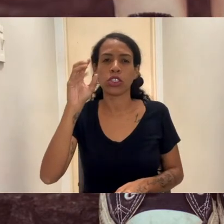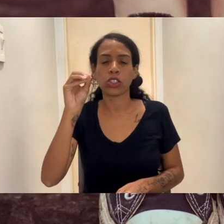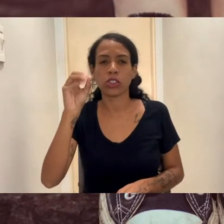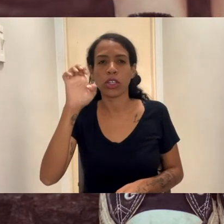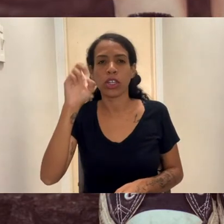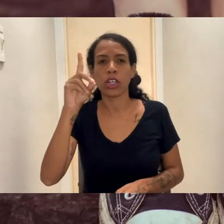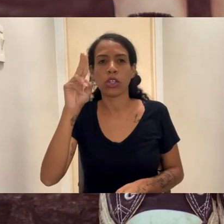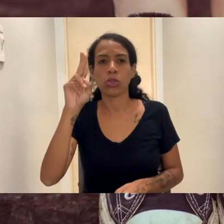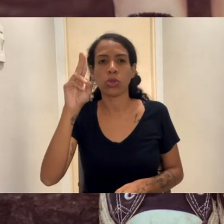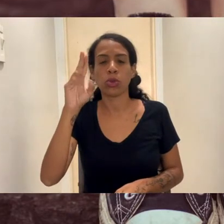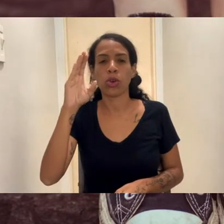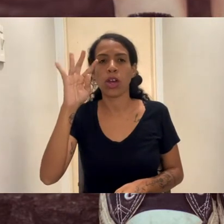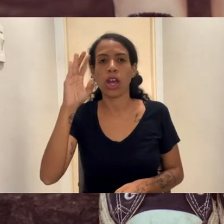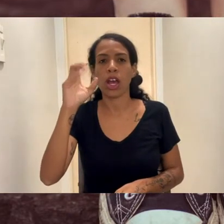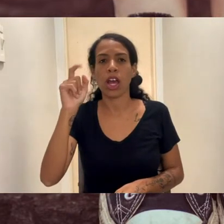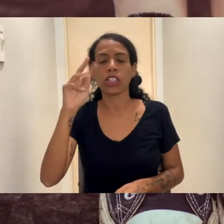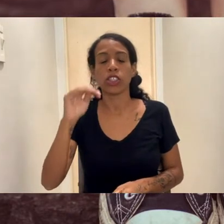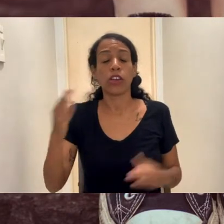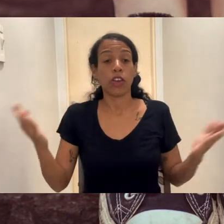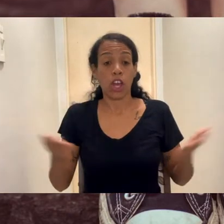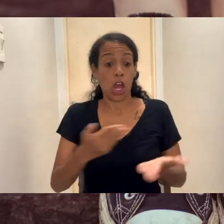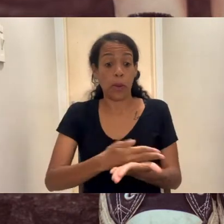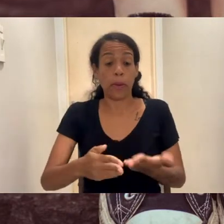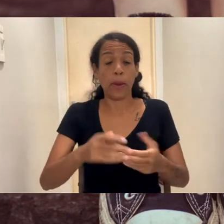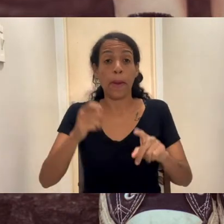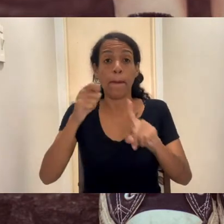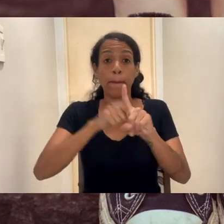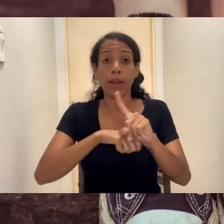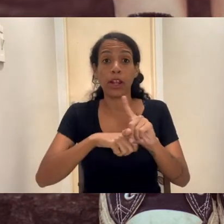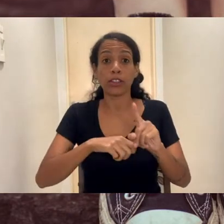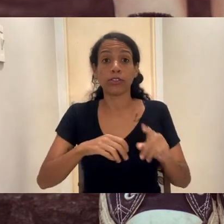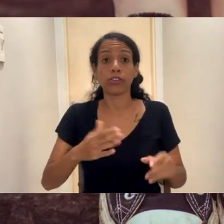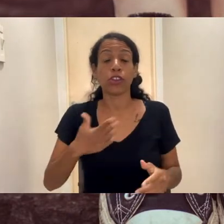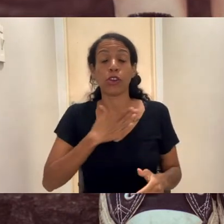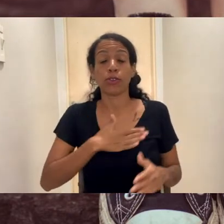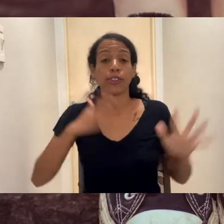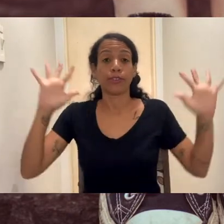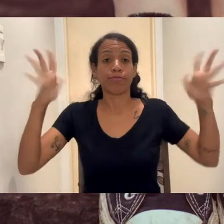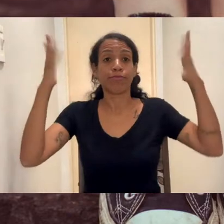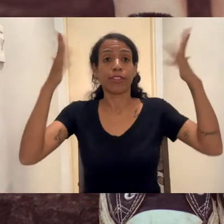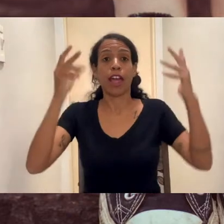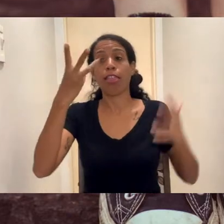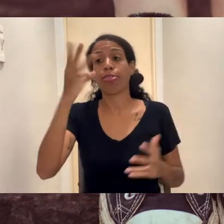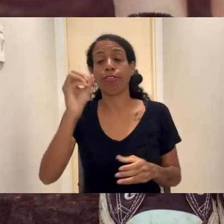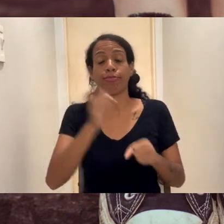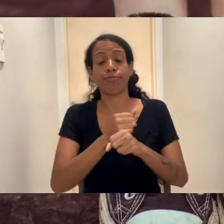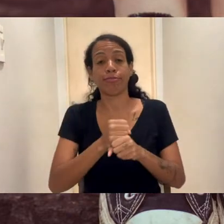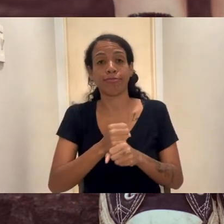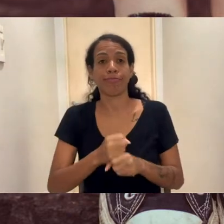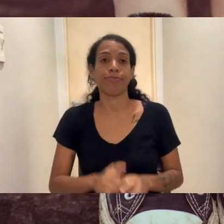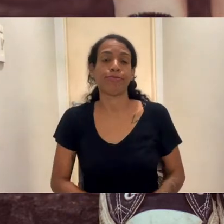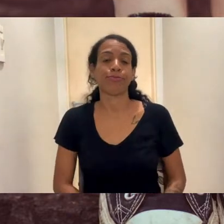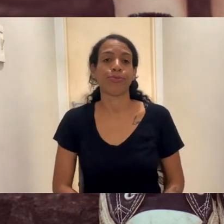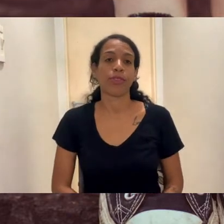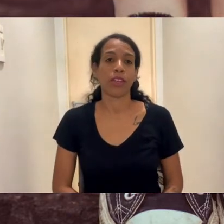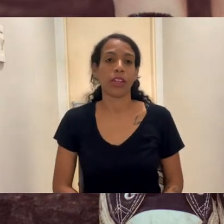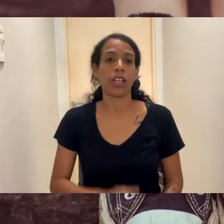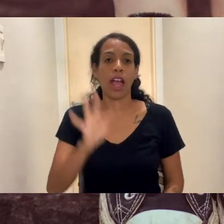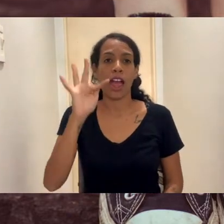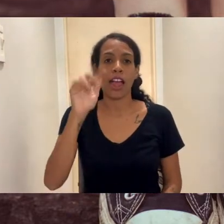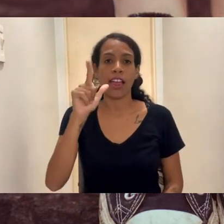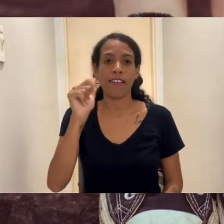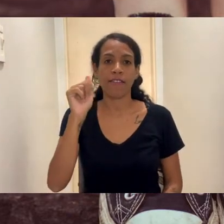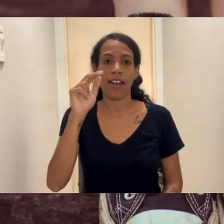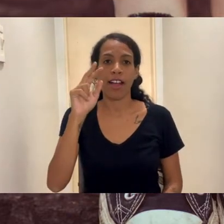em que nós comemoramos, né, os 32 anos do Estatuto da Criança e do Adolescente. A Flávia de